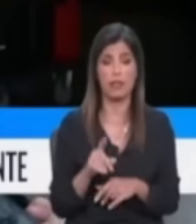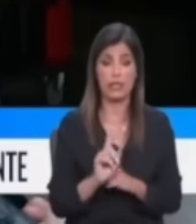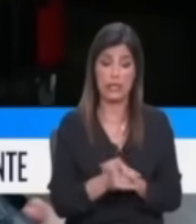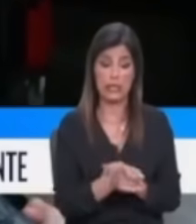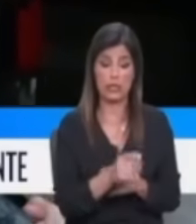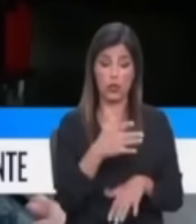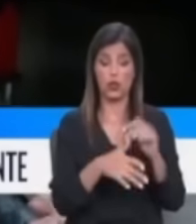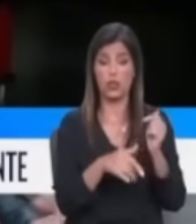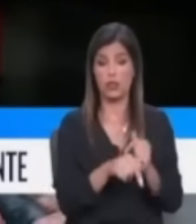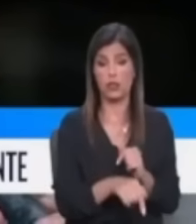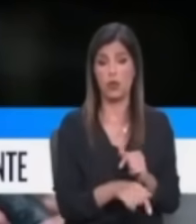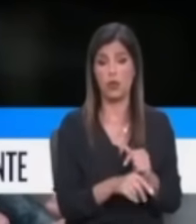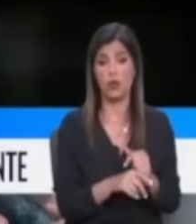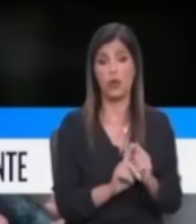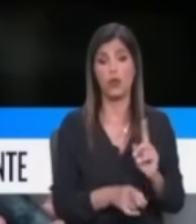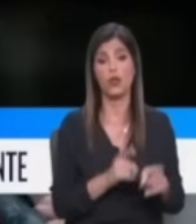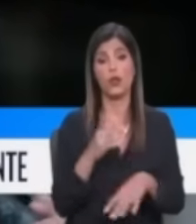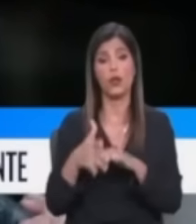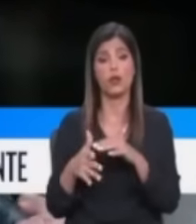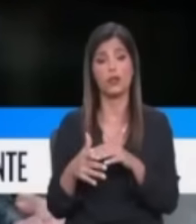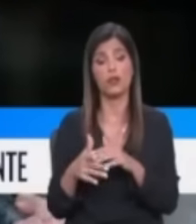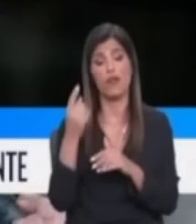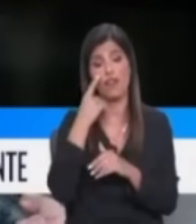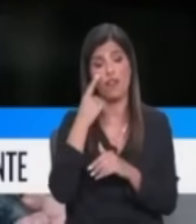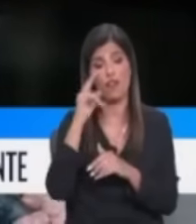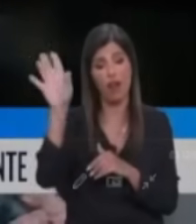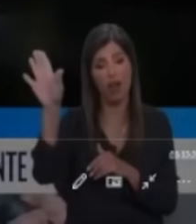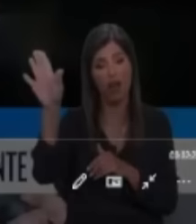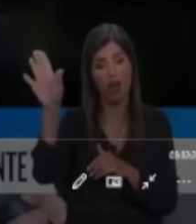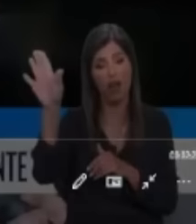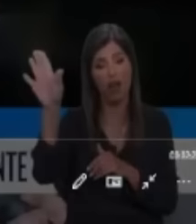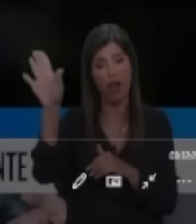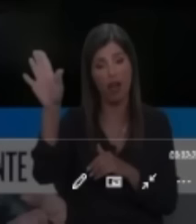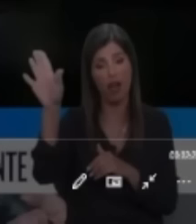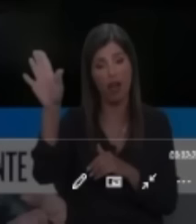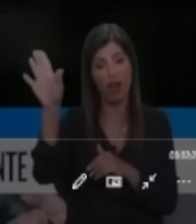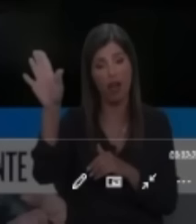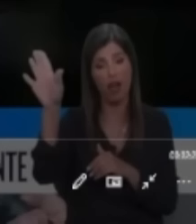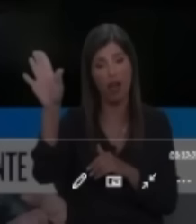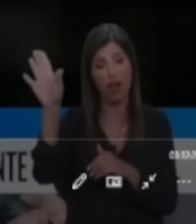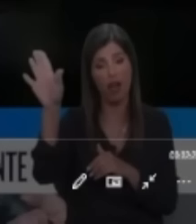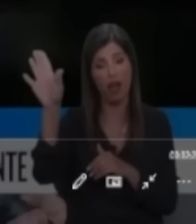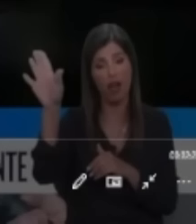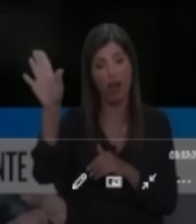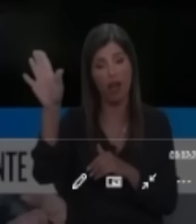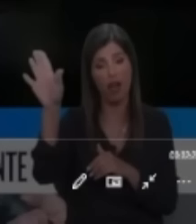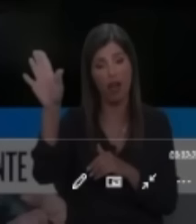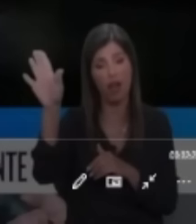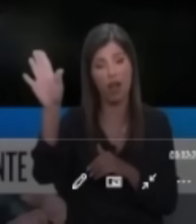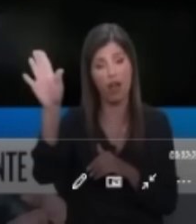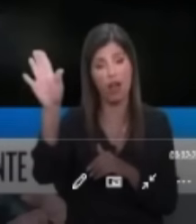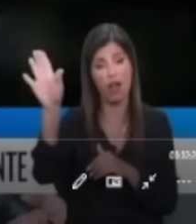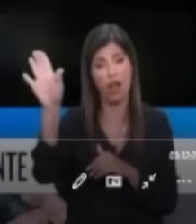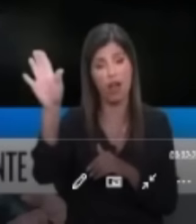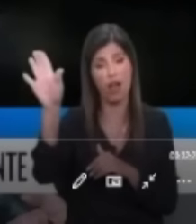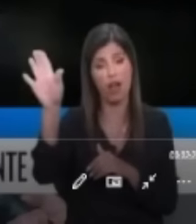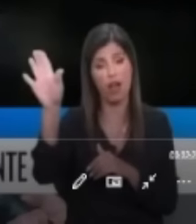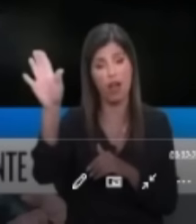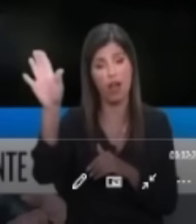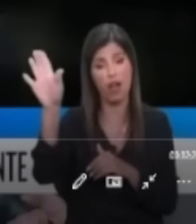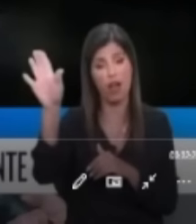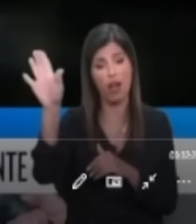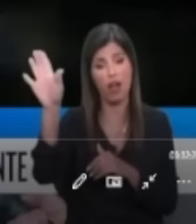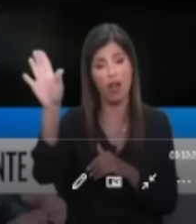isso e aquilo que está a ser vivido no Médio Oriente. Opa, por amor de Deus, por amor de Deus, por amor de Deus. Alguém